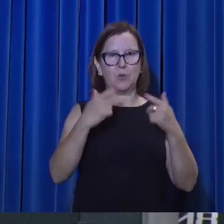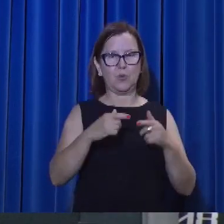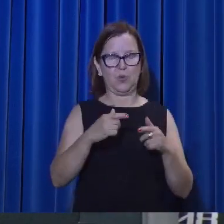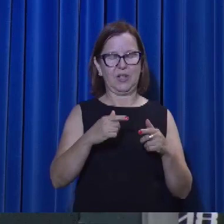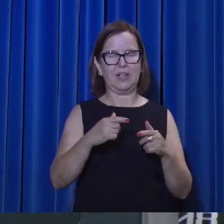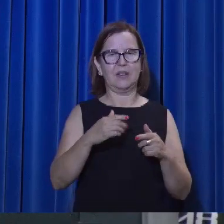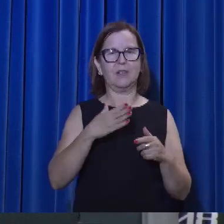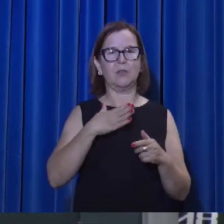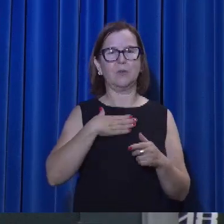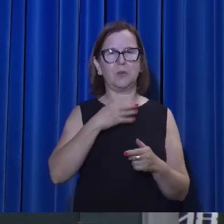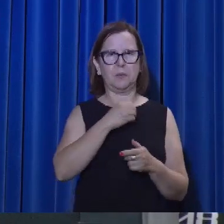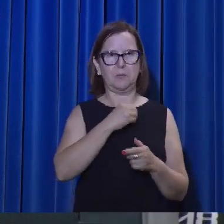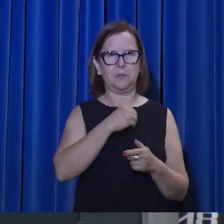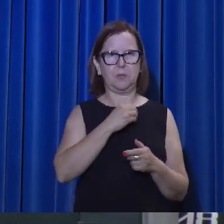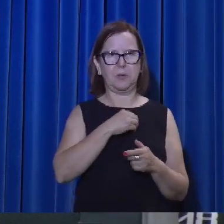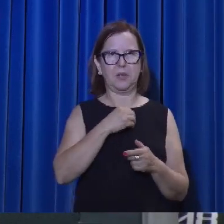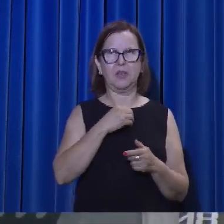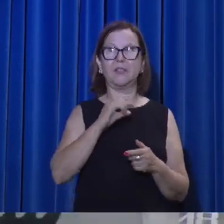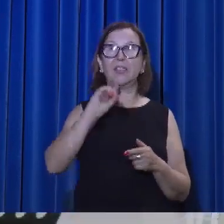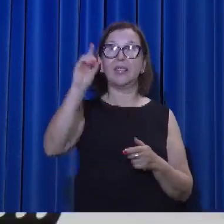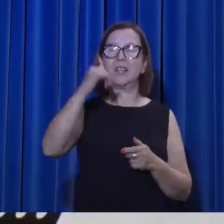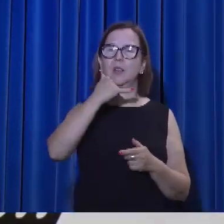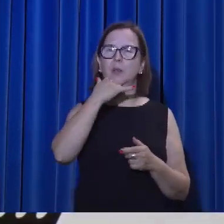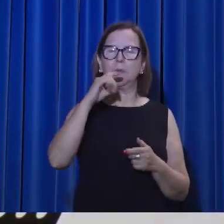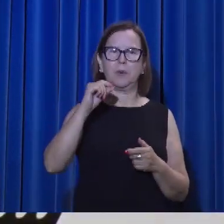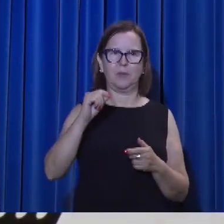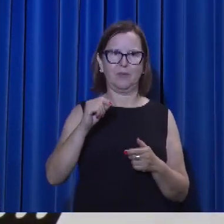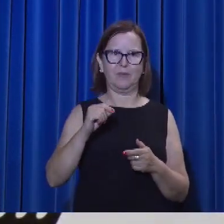era dele, essa cruz era minha.